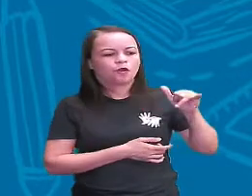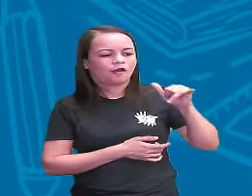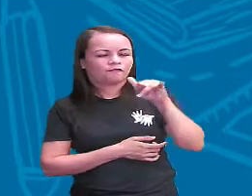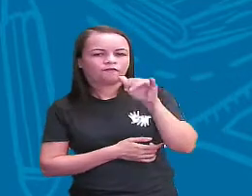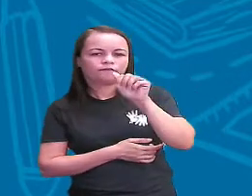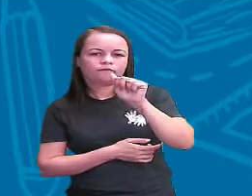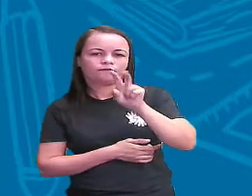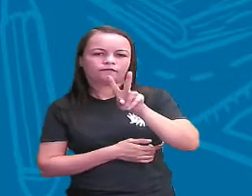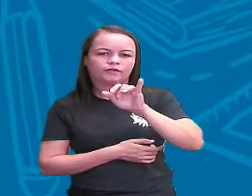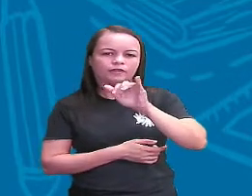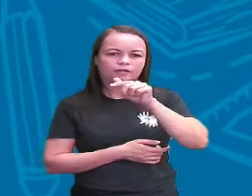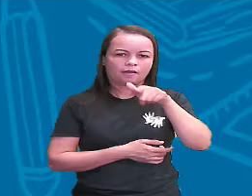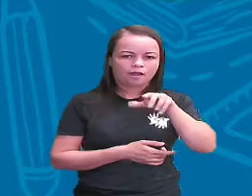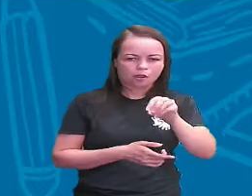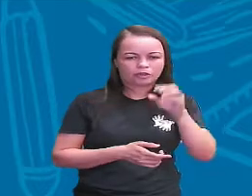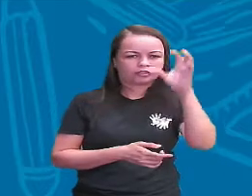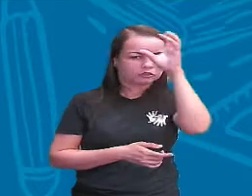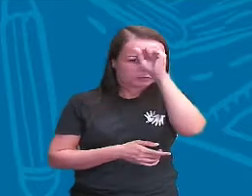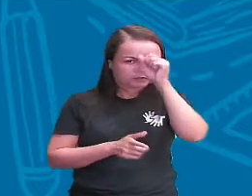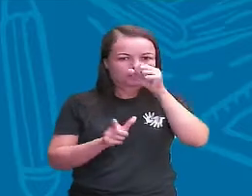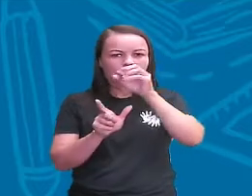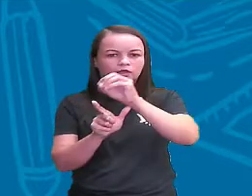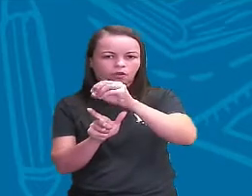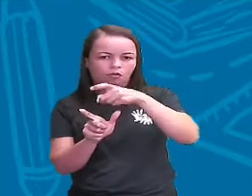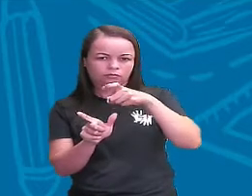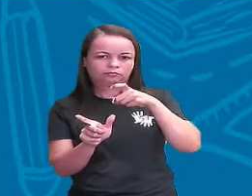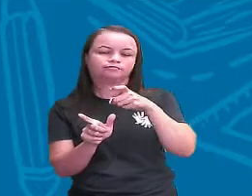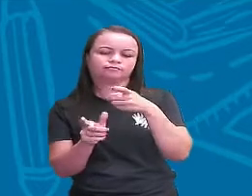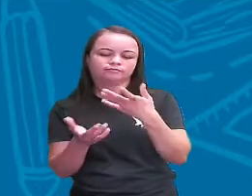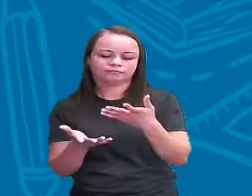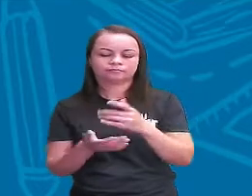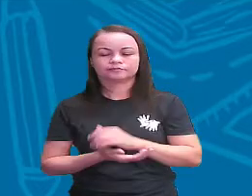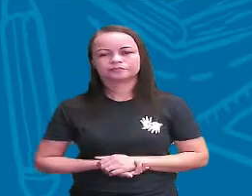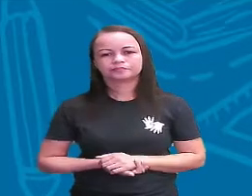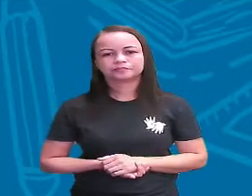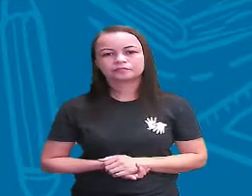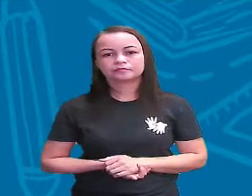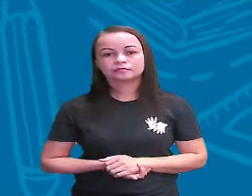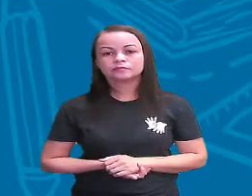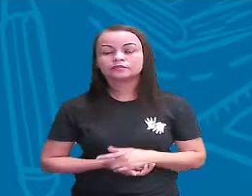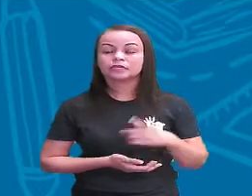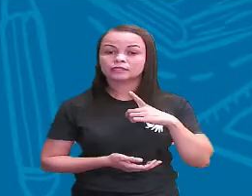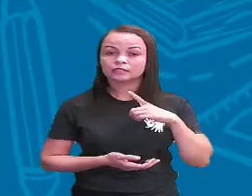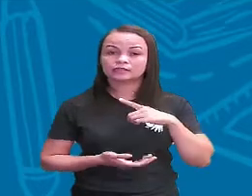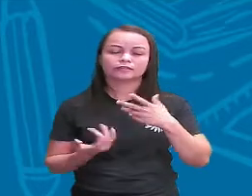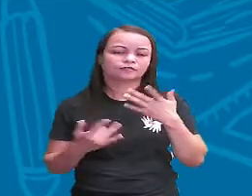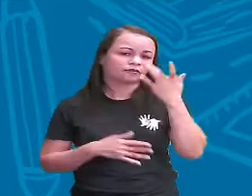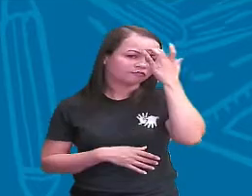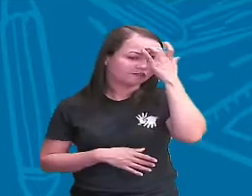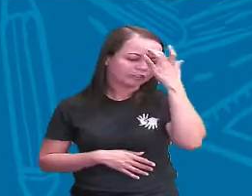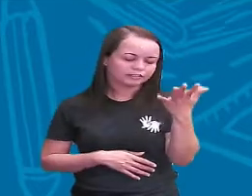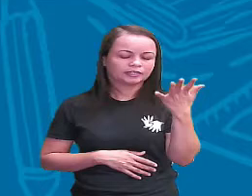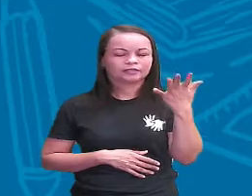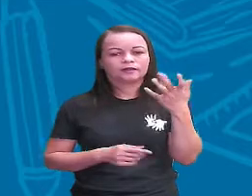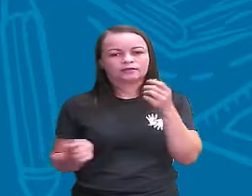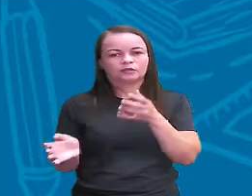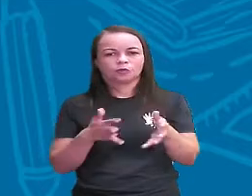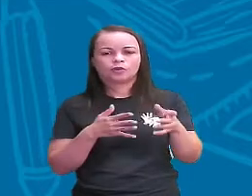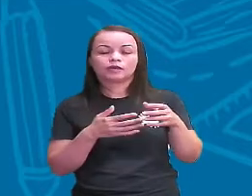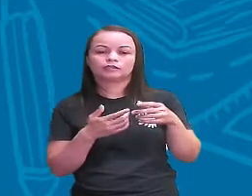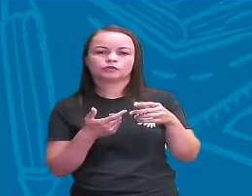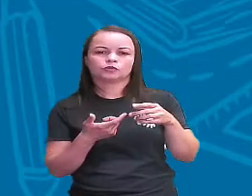uma oxítona, né? Mas a última sílaba é forte. Então, a gente vai ter uma facilidade, quando a palavra